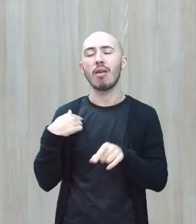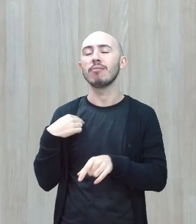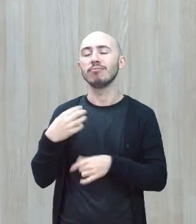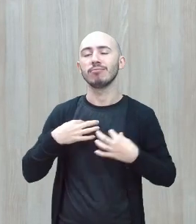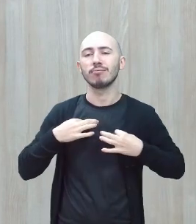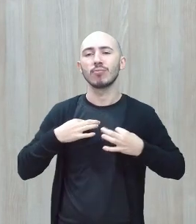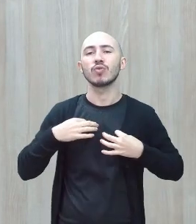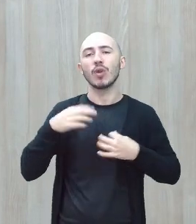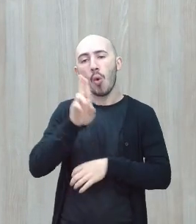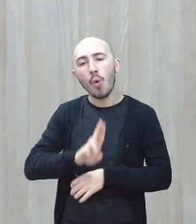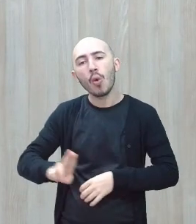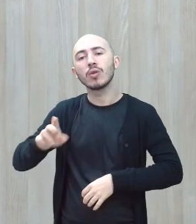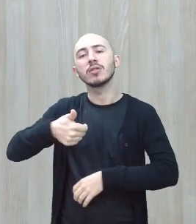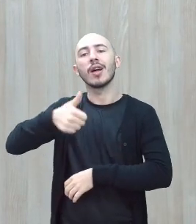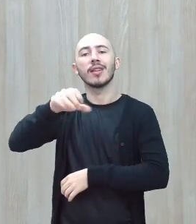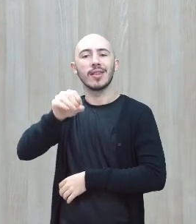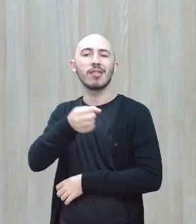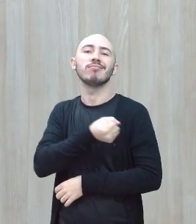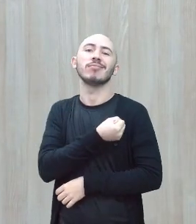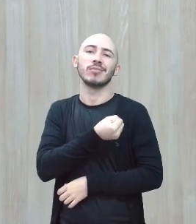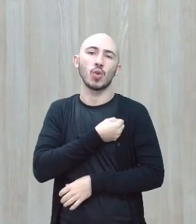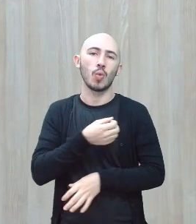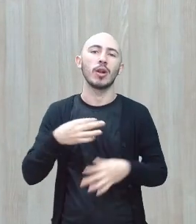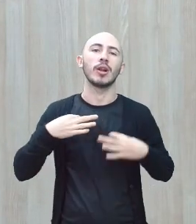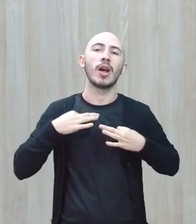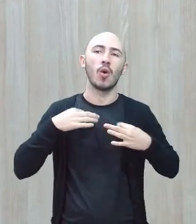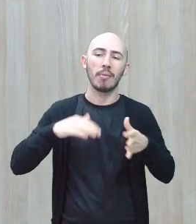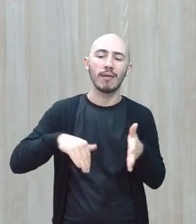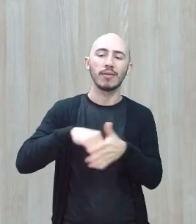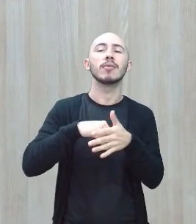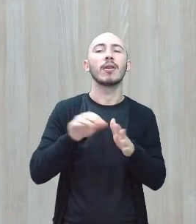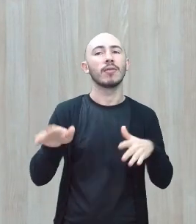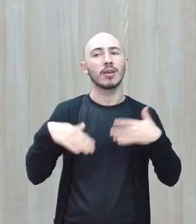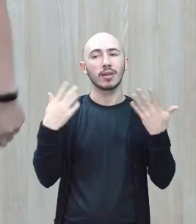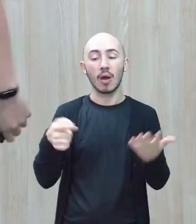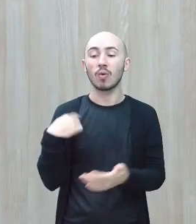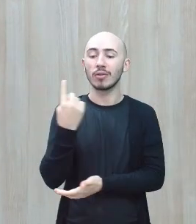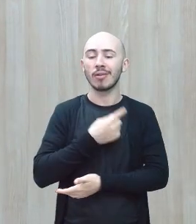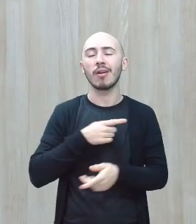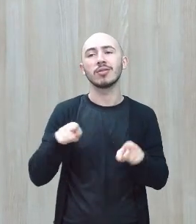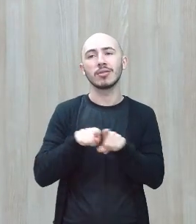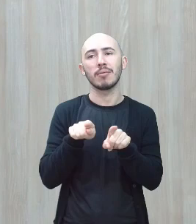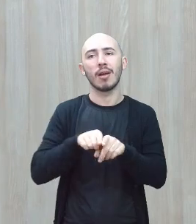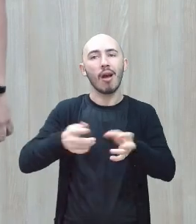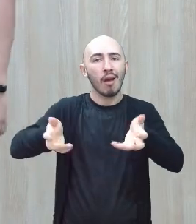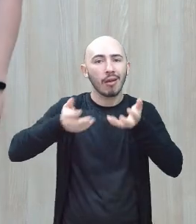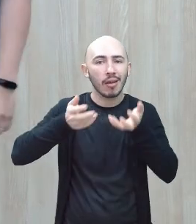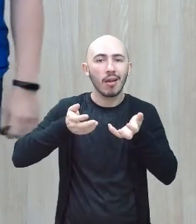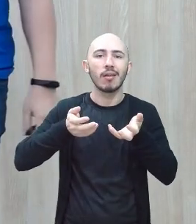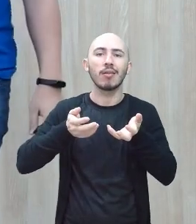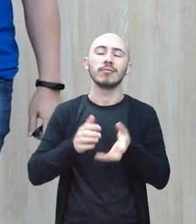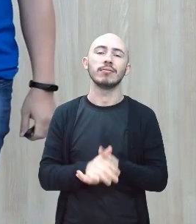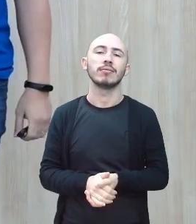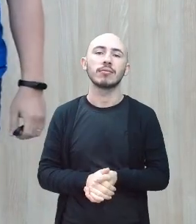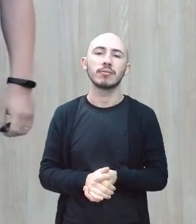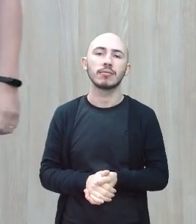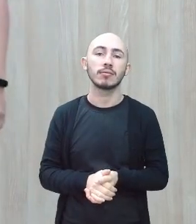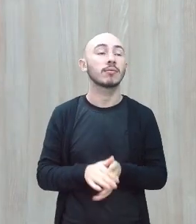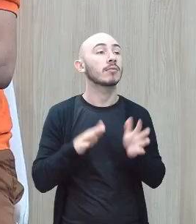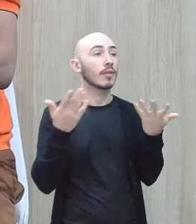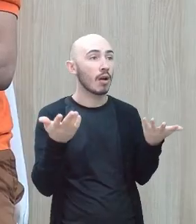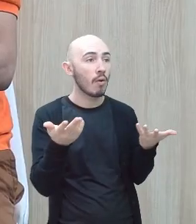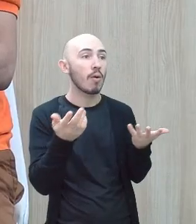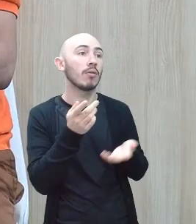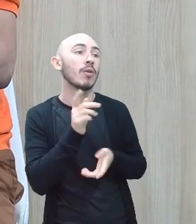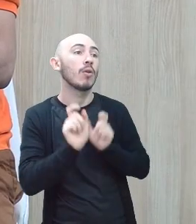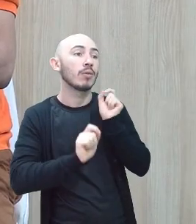várias referências da camisa da número 10 e a gente sempre quer que a coisa seja nota 10 mesmo. Ainda sobre o número 10, pessoal, é interessante